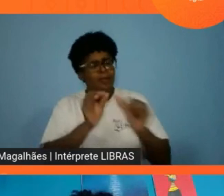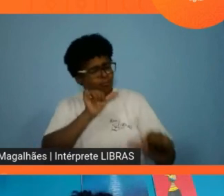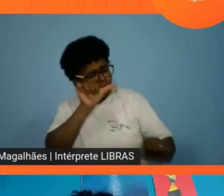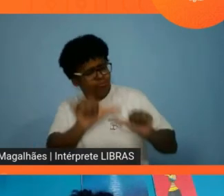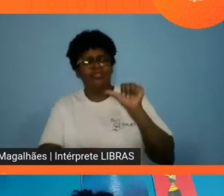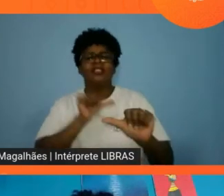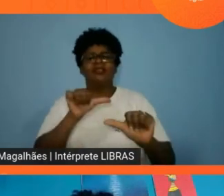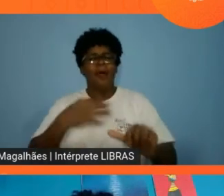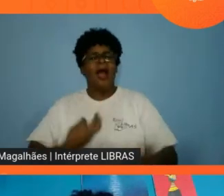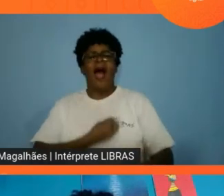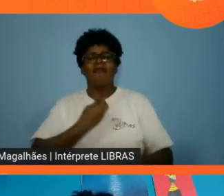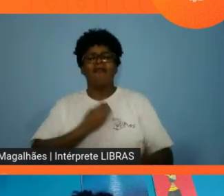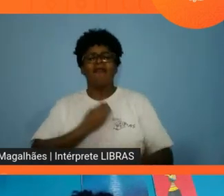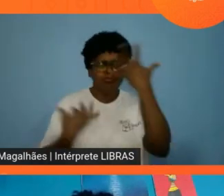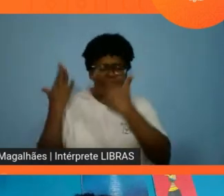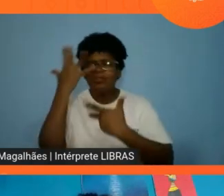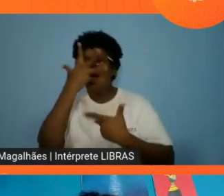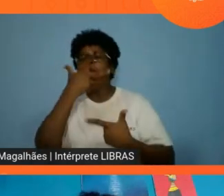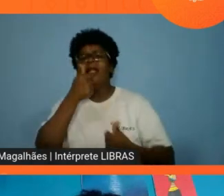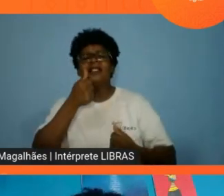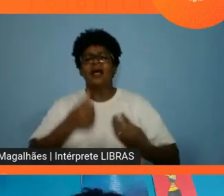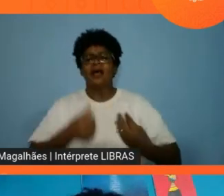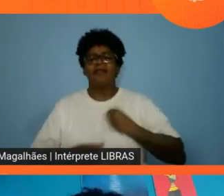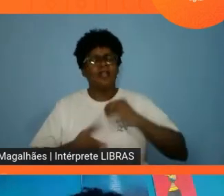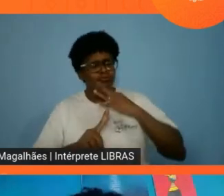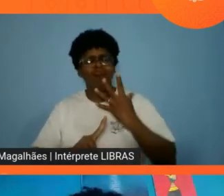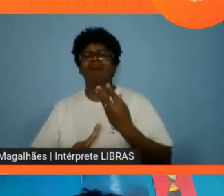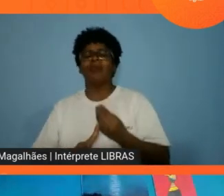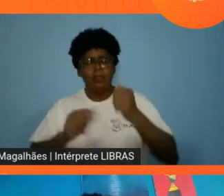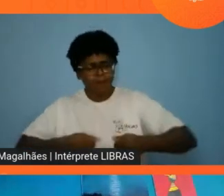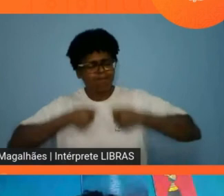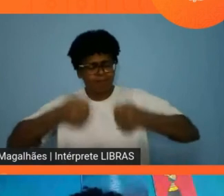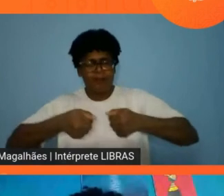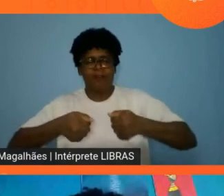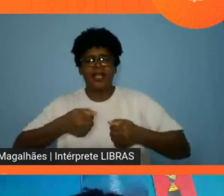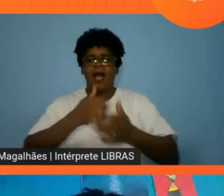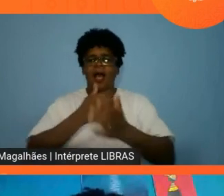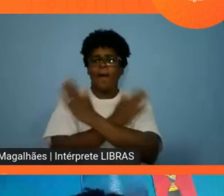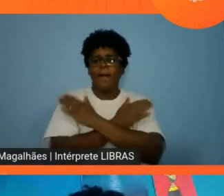de beleza, de mudança, denúncia, encantamento e resistência. Um abraço em